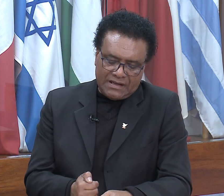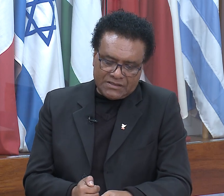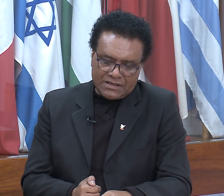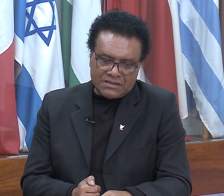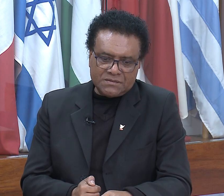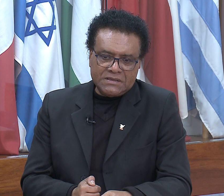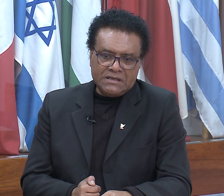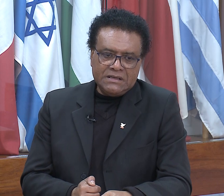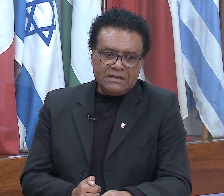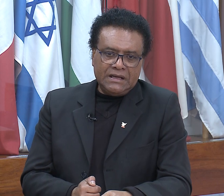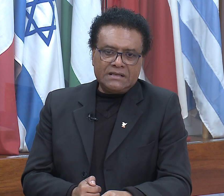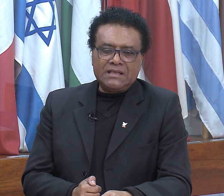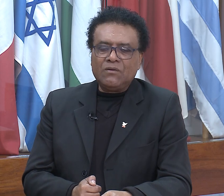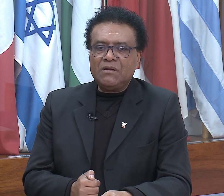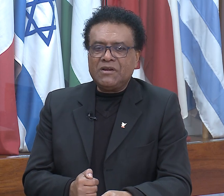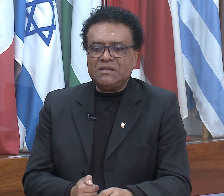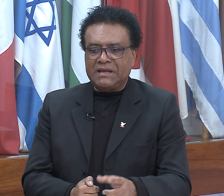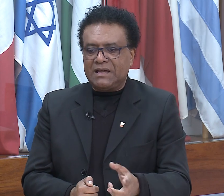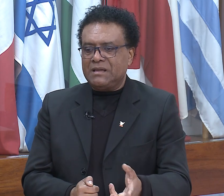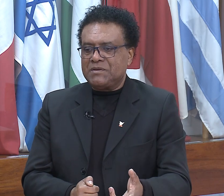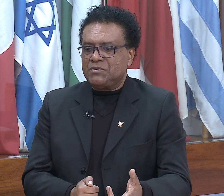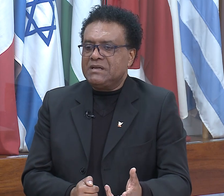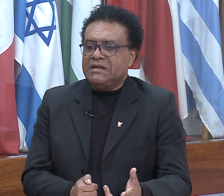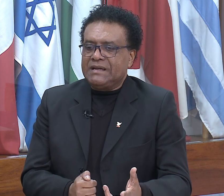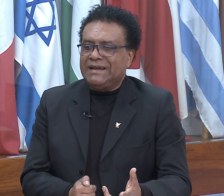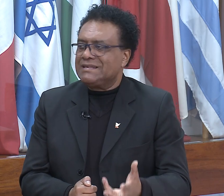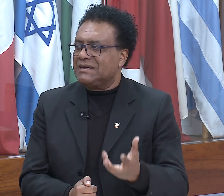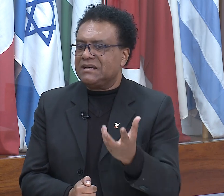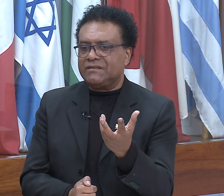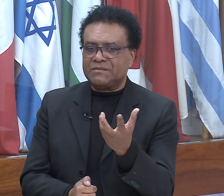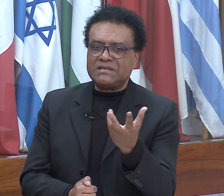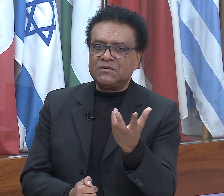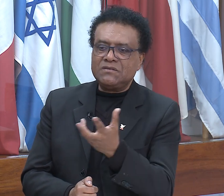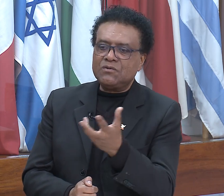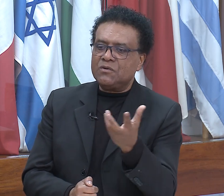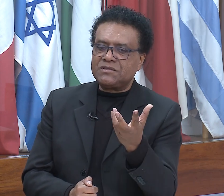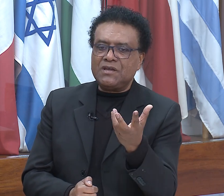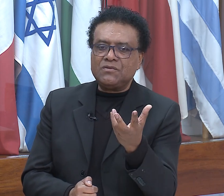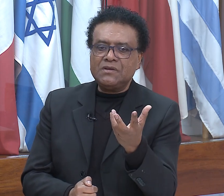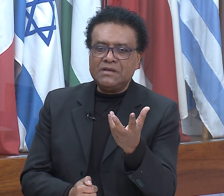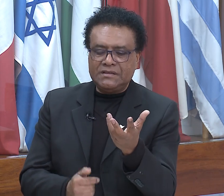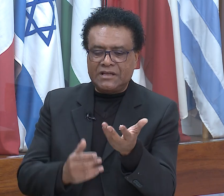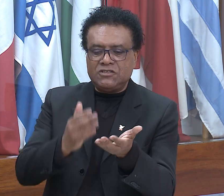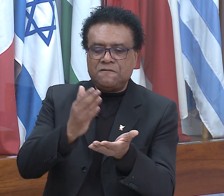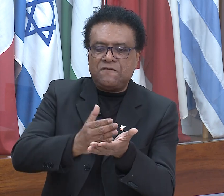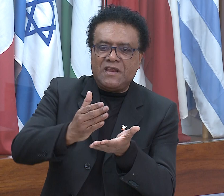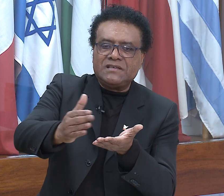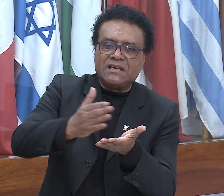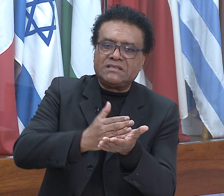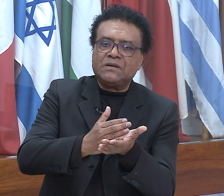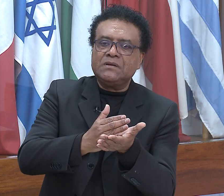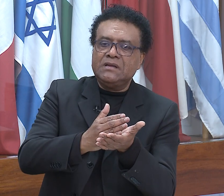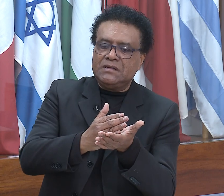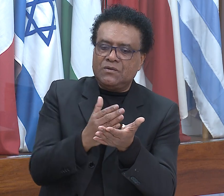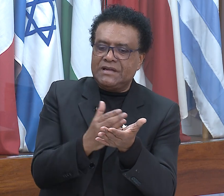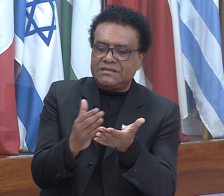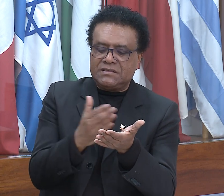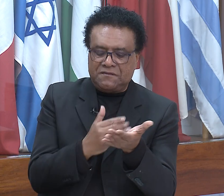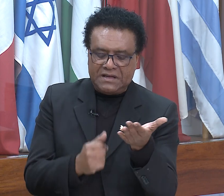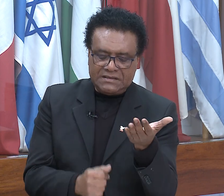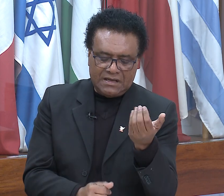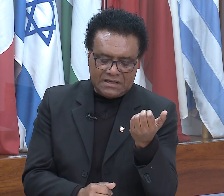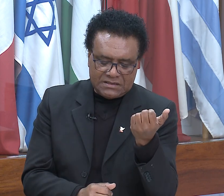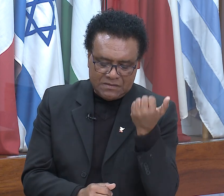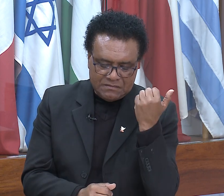cometeu aquele lá de racismo ela está colaborando para que aquela pessoa cresça cada vez mais inclusive no conceito da diferenciação que